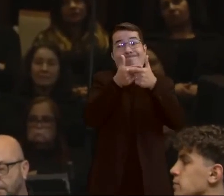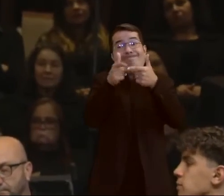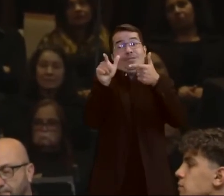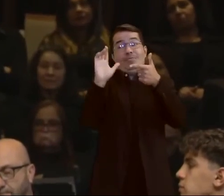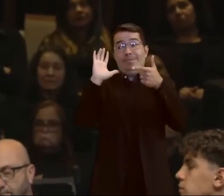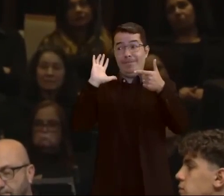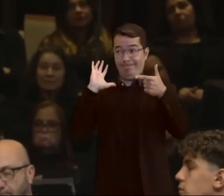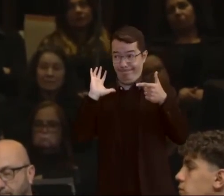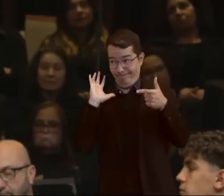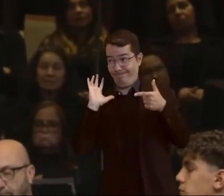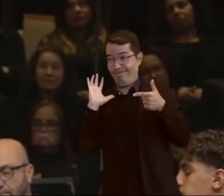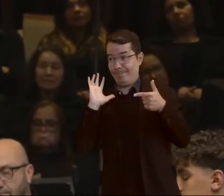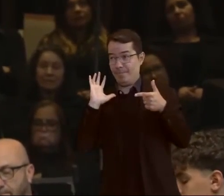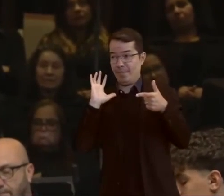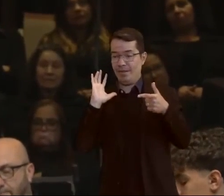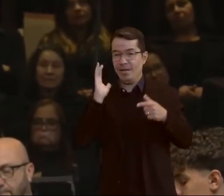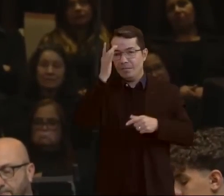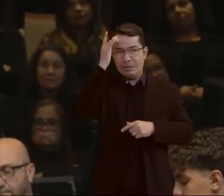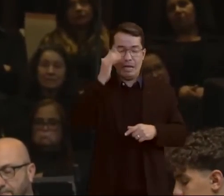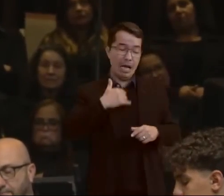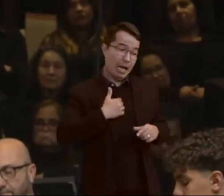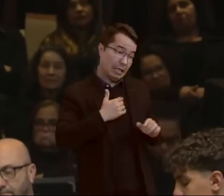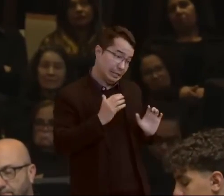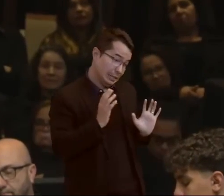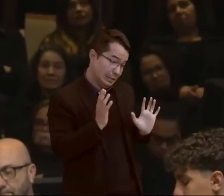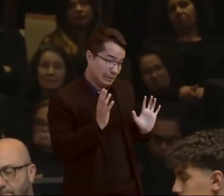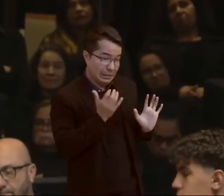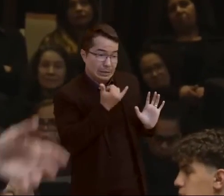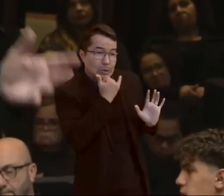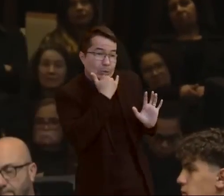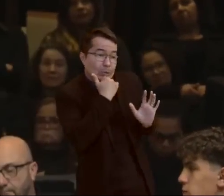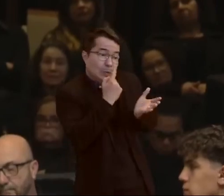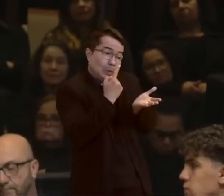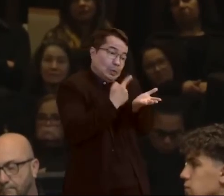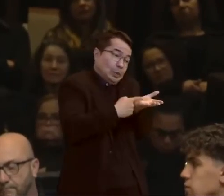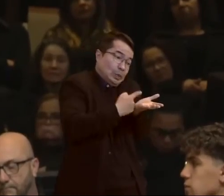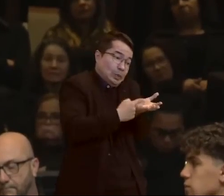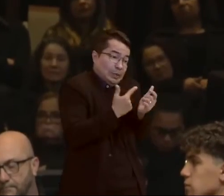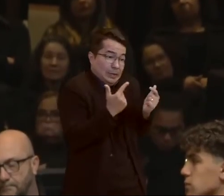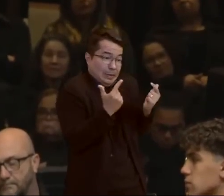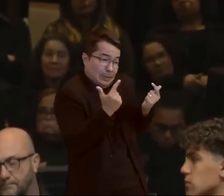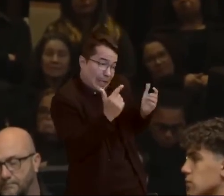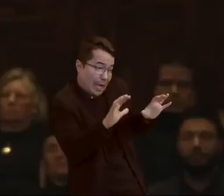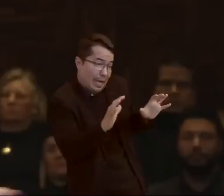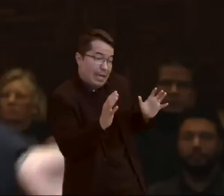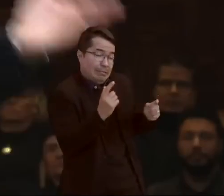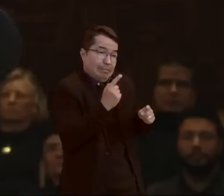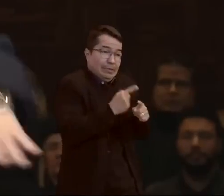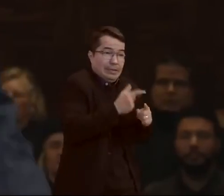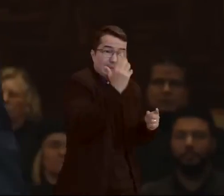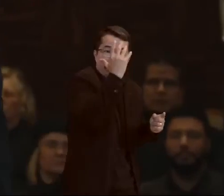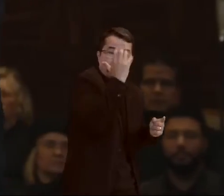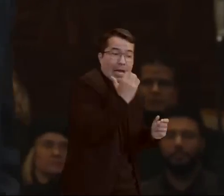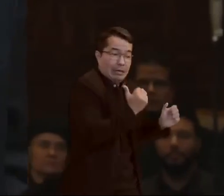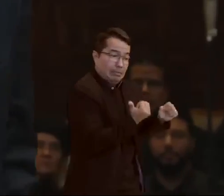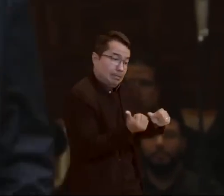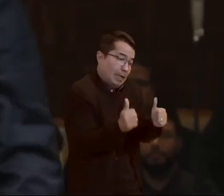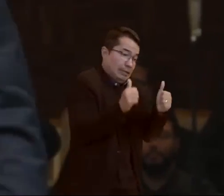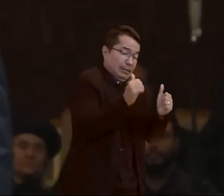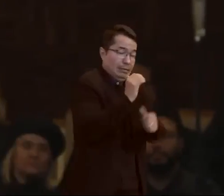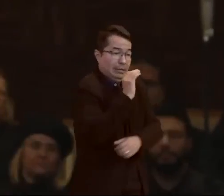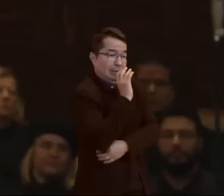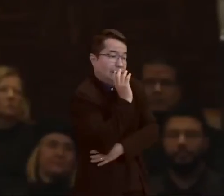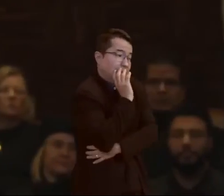Ele diz, não, eu não quero compromisso. Querido, não é assim que funciona a fé. Aí você passa por essa